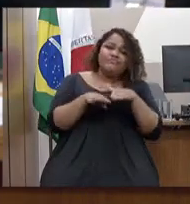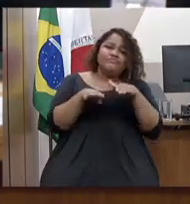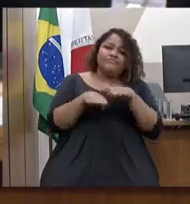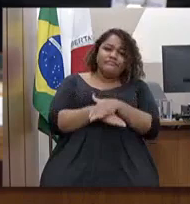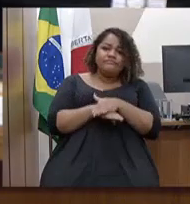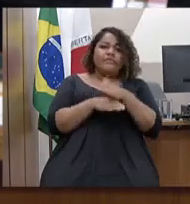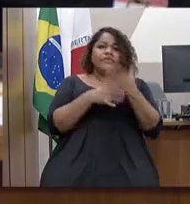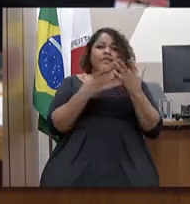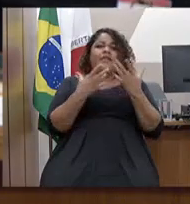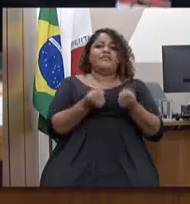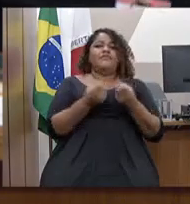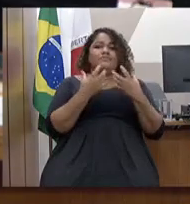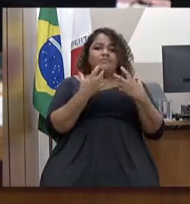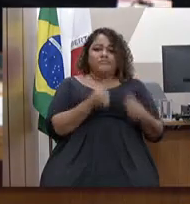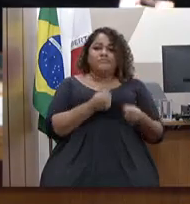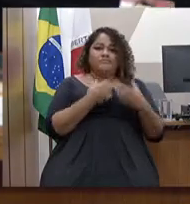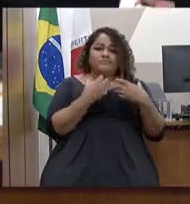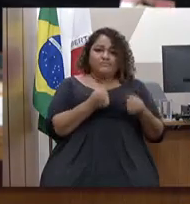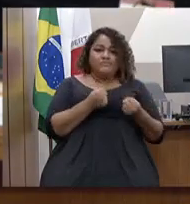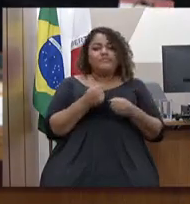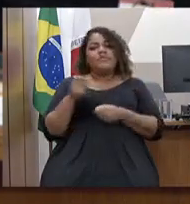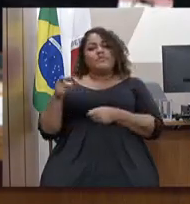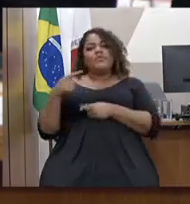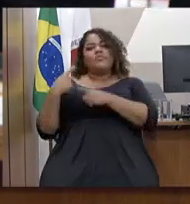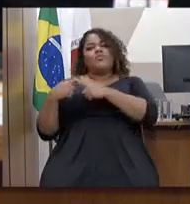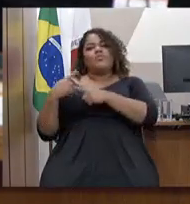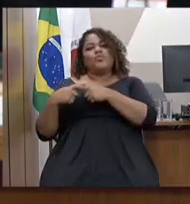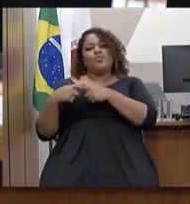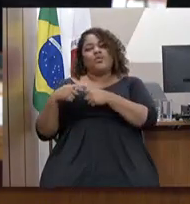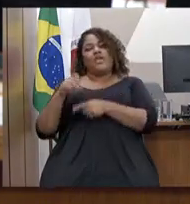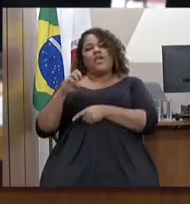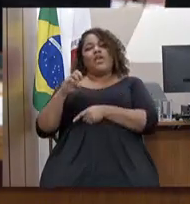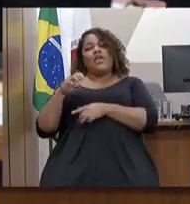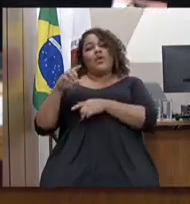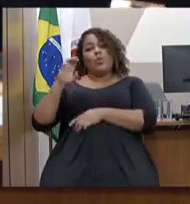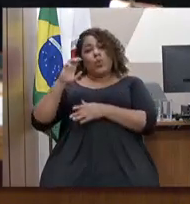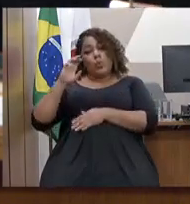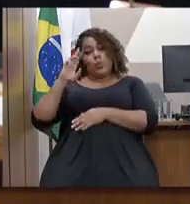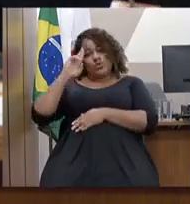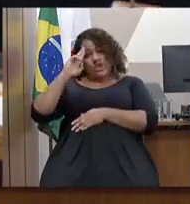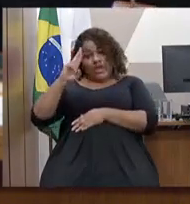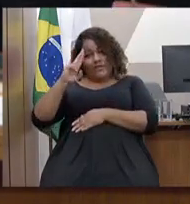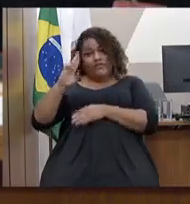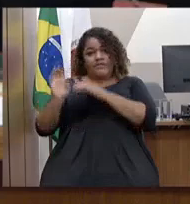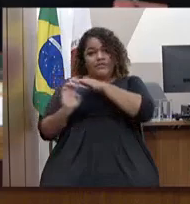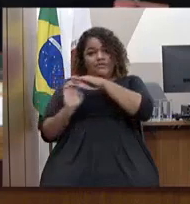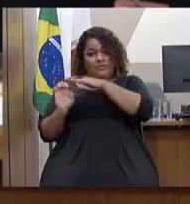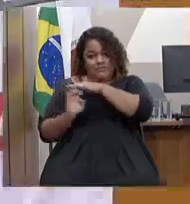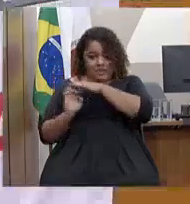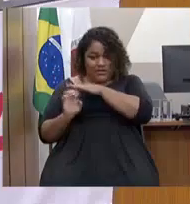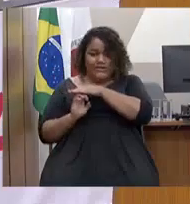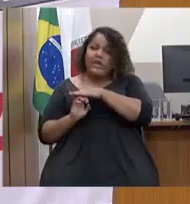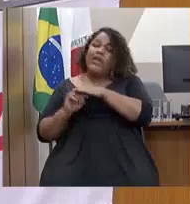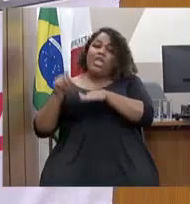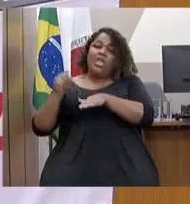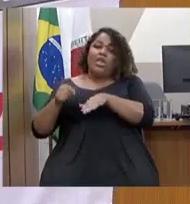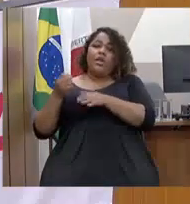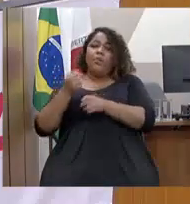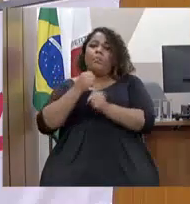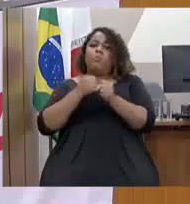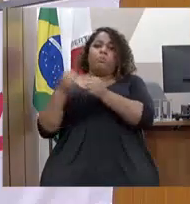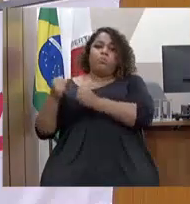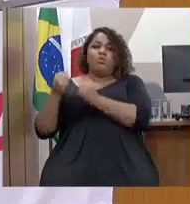que acabam acabam sendo explorados pelo empregador então eu acho assim é difícil né Muito difícil